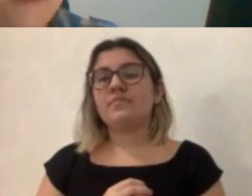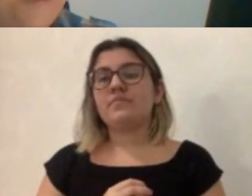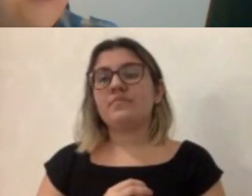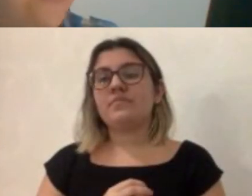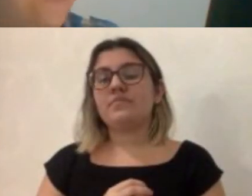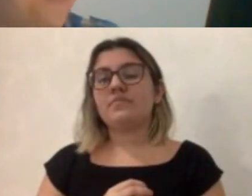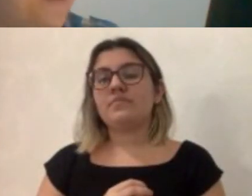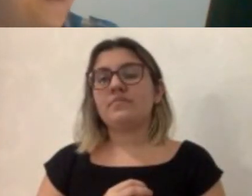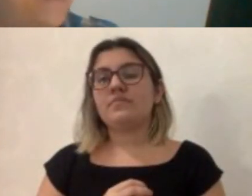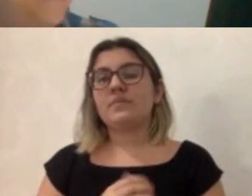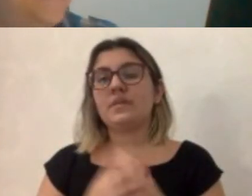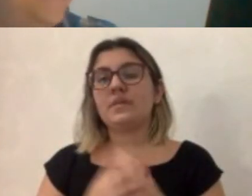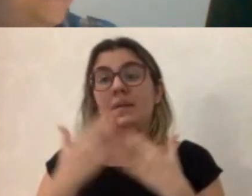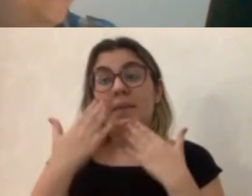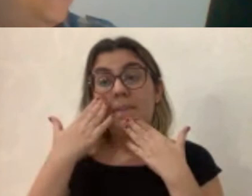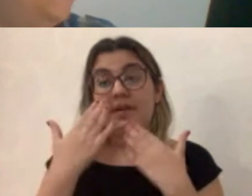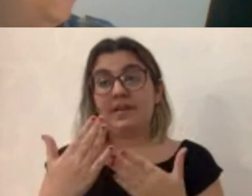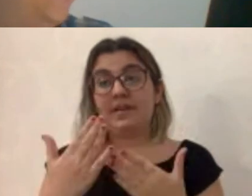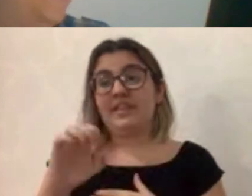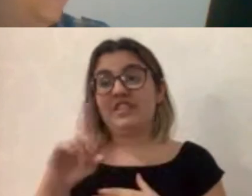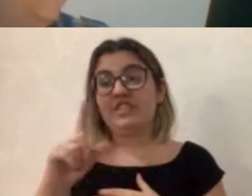mundo.